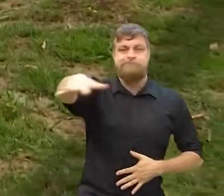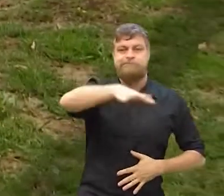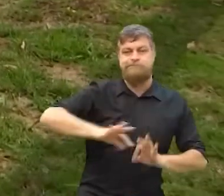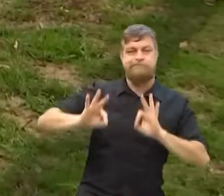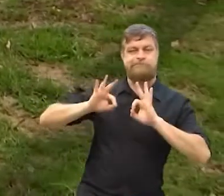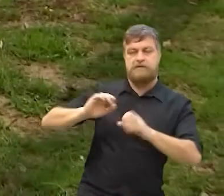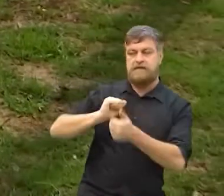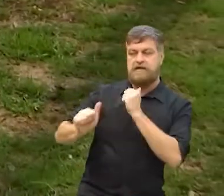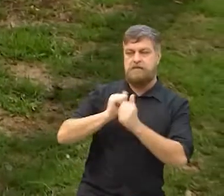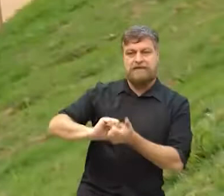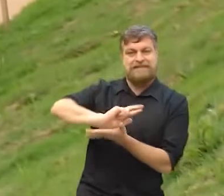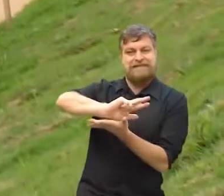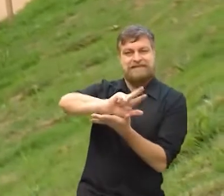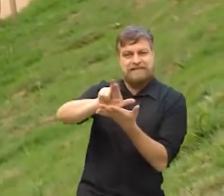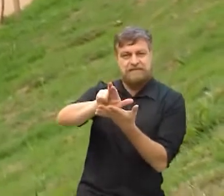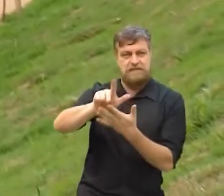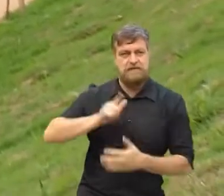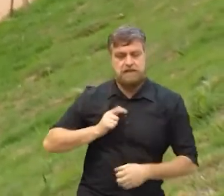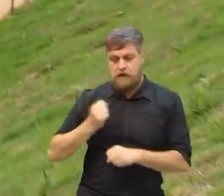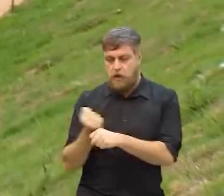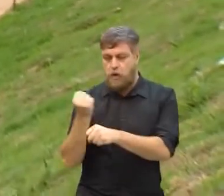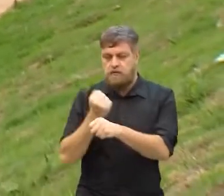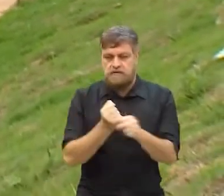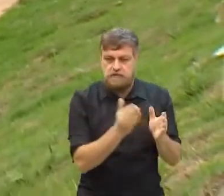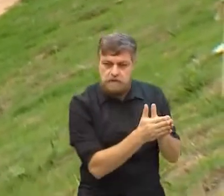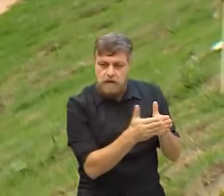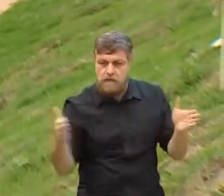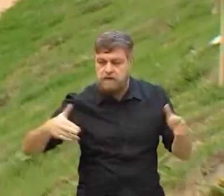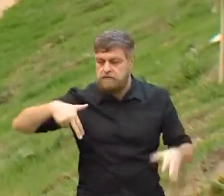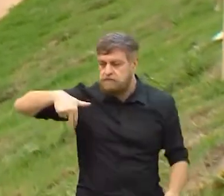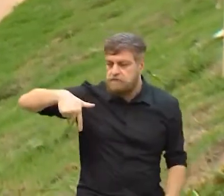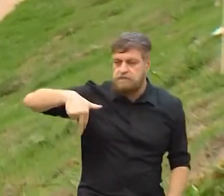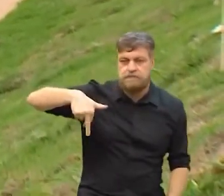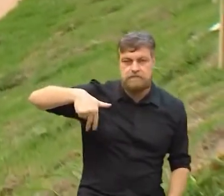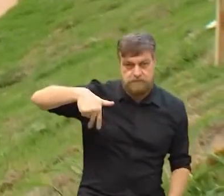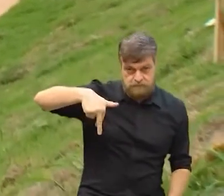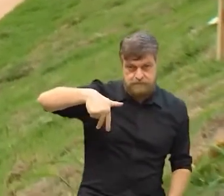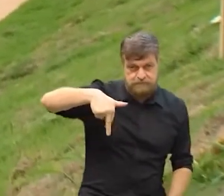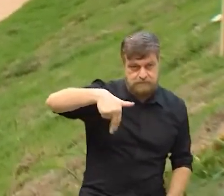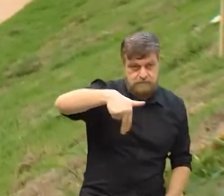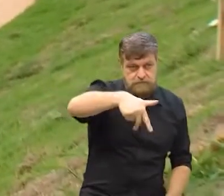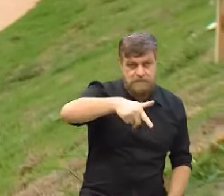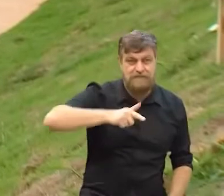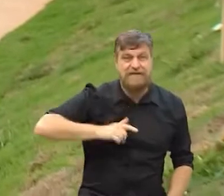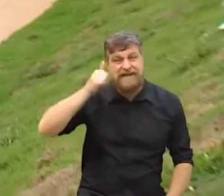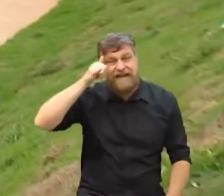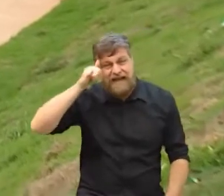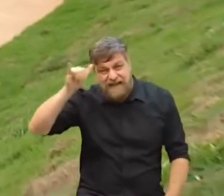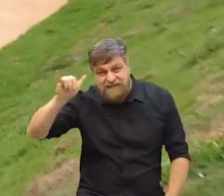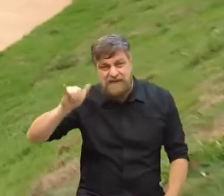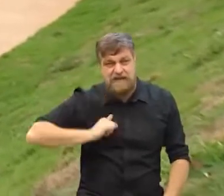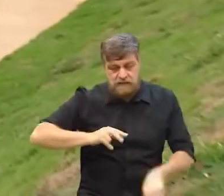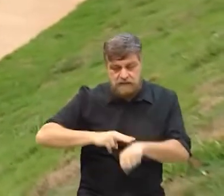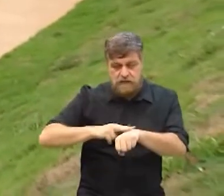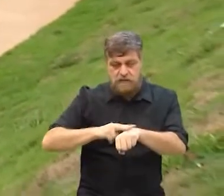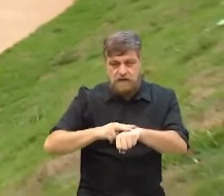que fez isso aqui uma praça de esportes. Ainda enquanto o campo estava em construção, as pessoas andavam dentro do campo. E aí, para